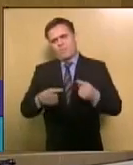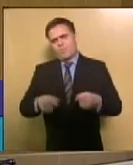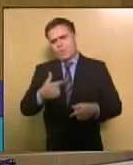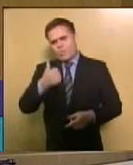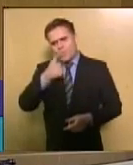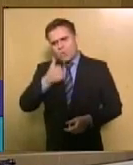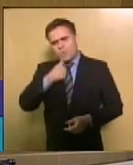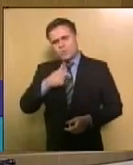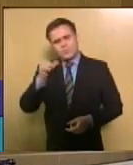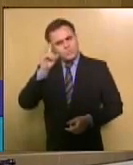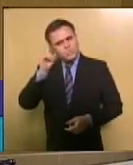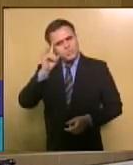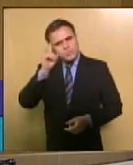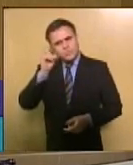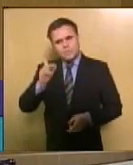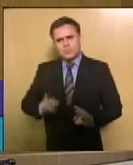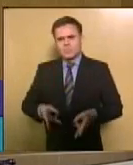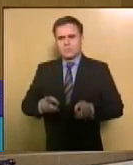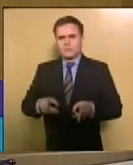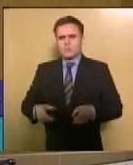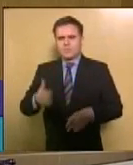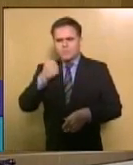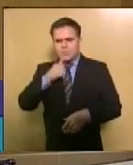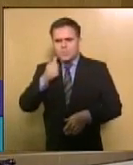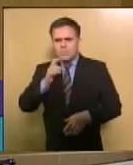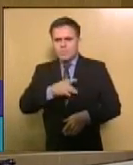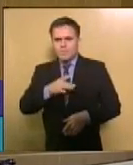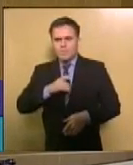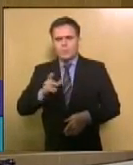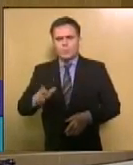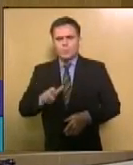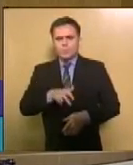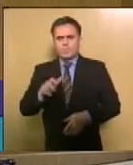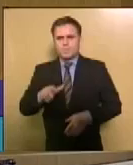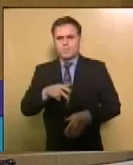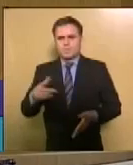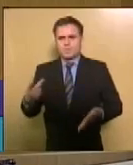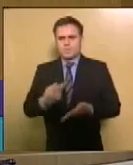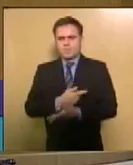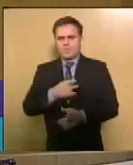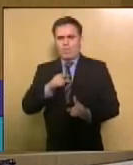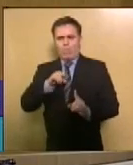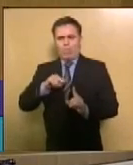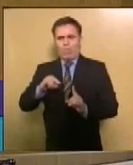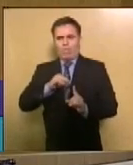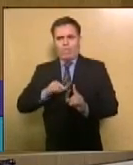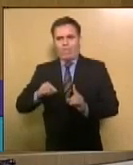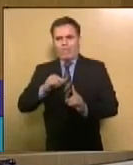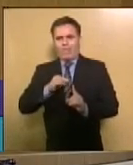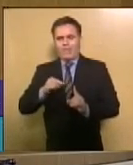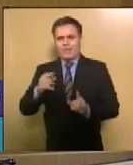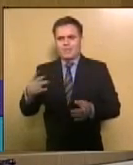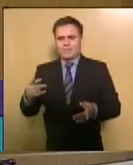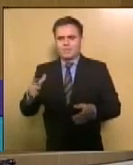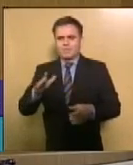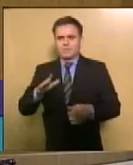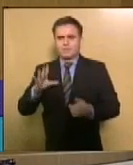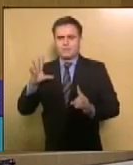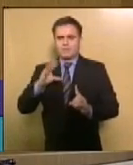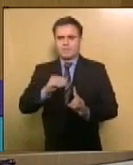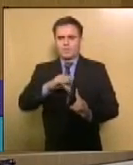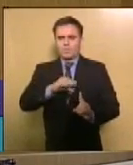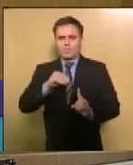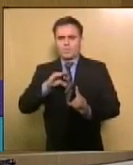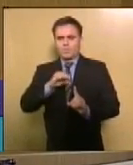dias né as mulheres Elas têm medo de sair na rua por ser vítima de assédio sexual a gente precisa de vagão